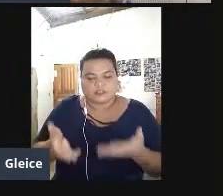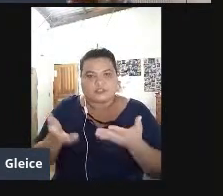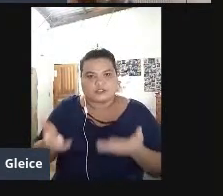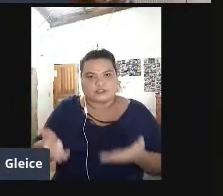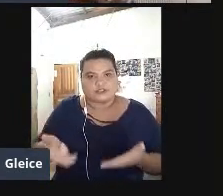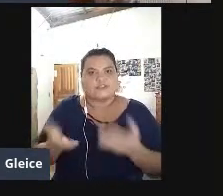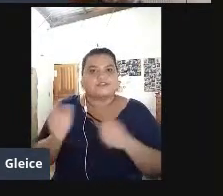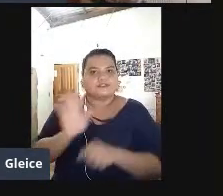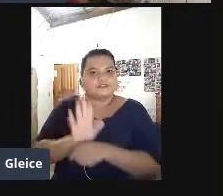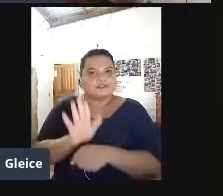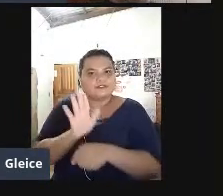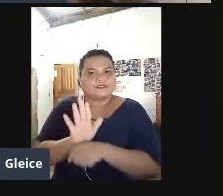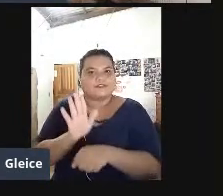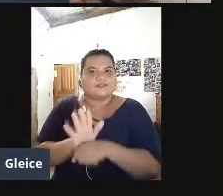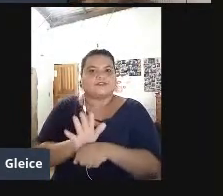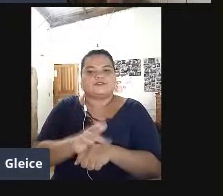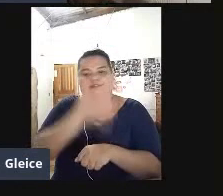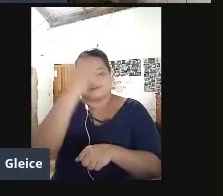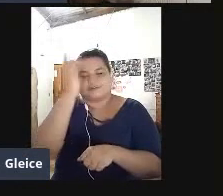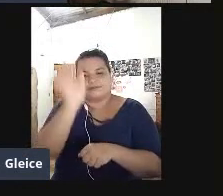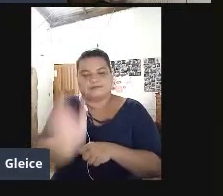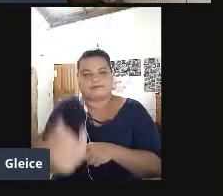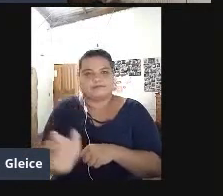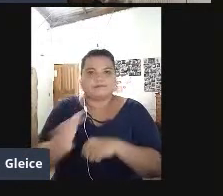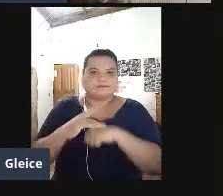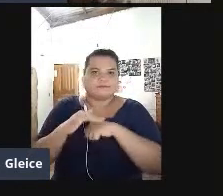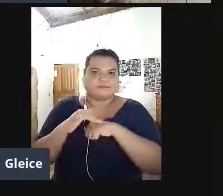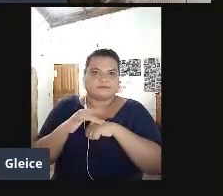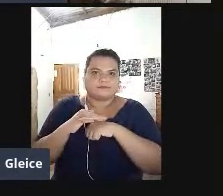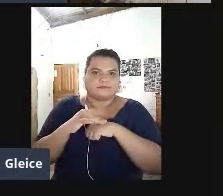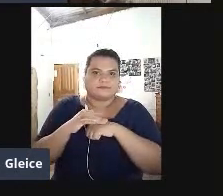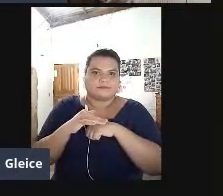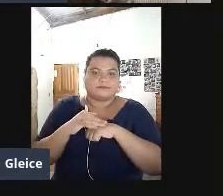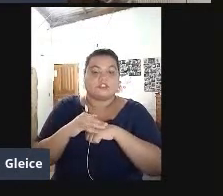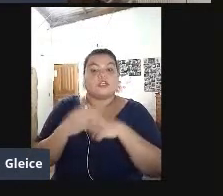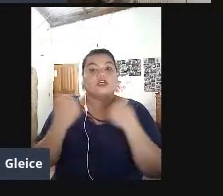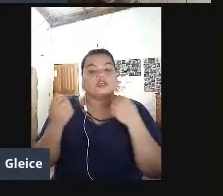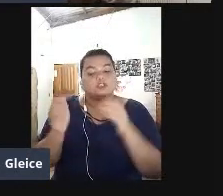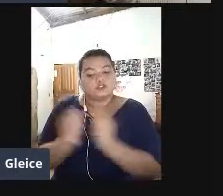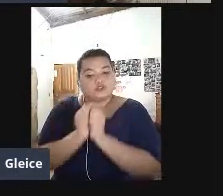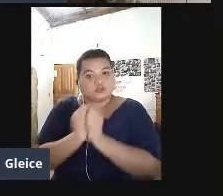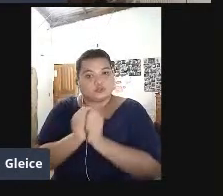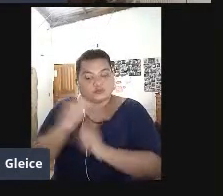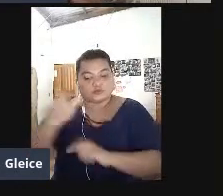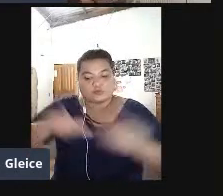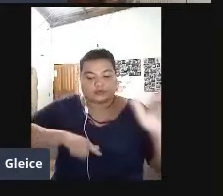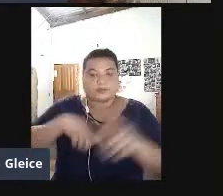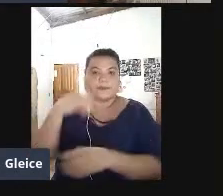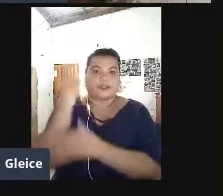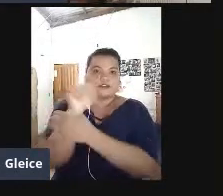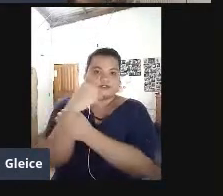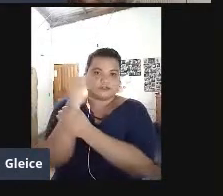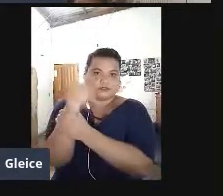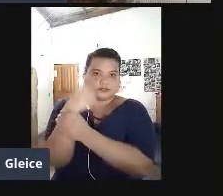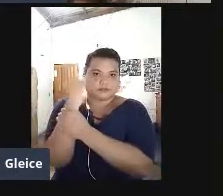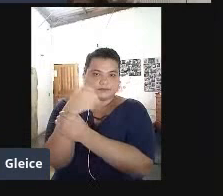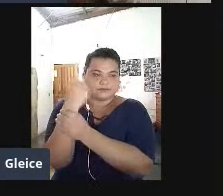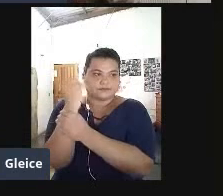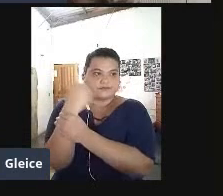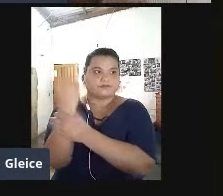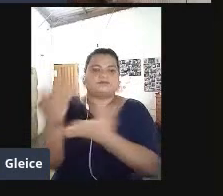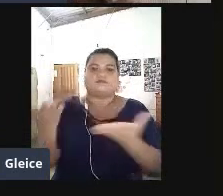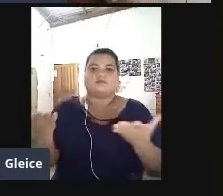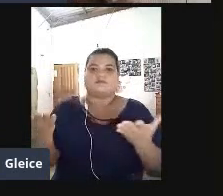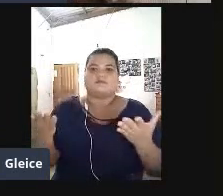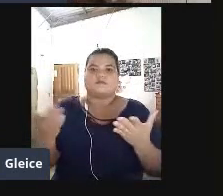específicas. Ele tem que ser utilizado, né, aplicado por um fisioterapeuta que vai conhecer a anatomia do corpo. E ele vai conseguindo fazer uma